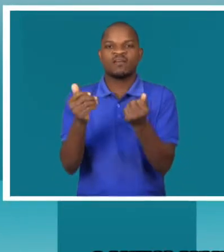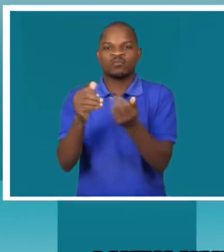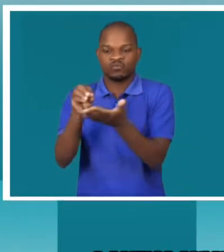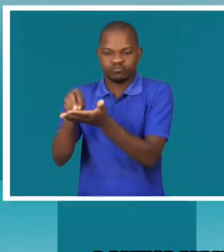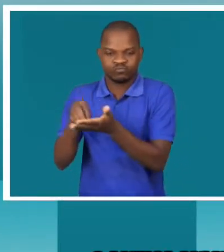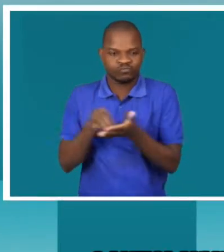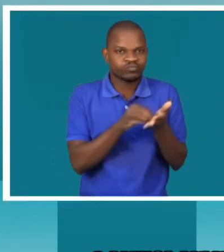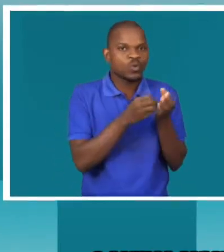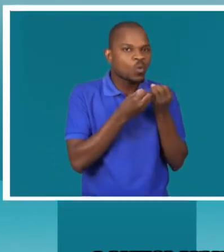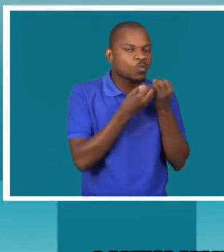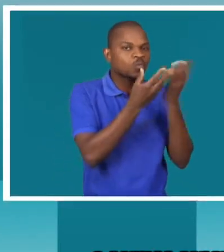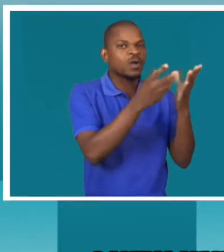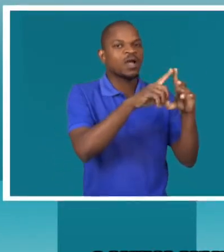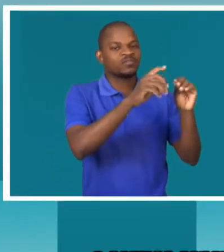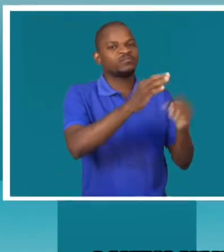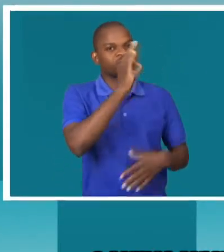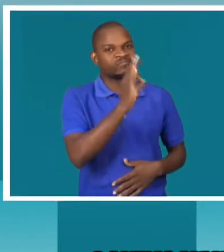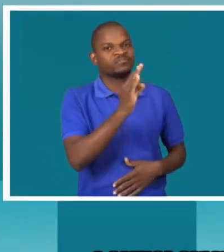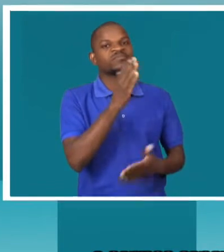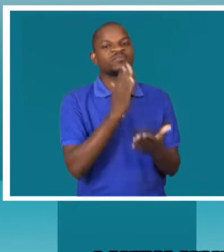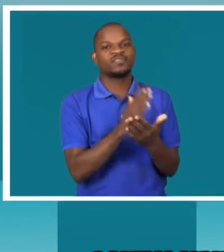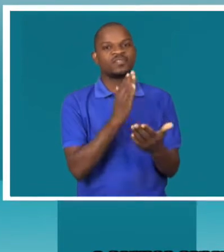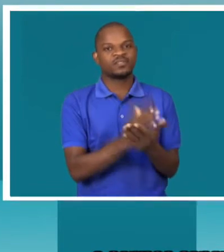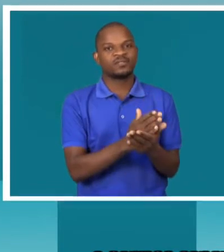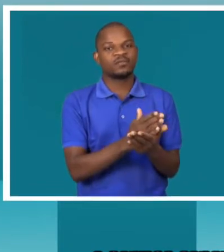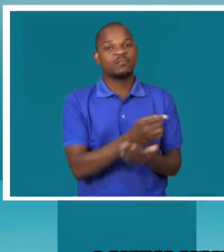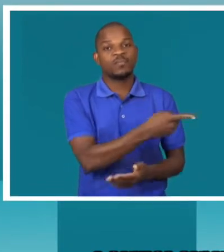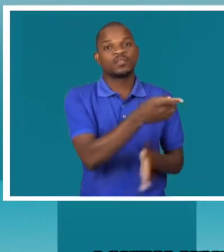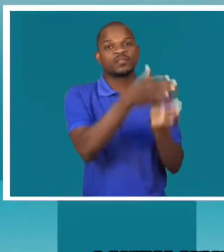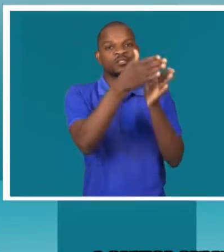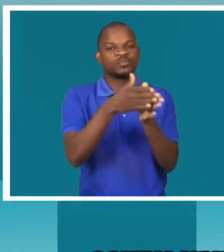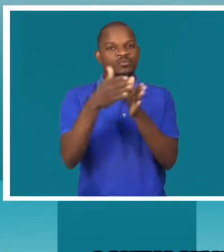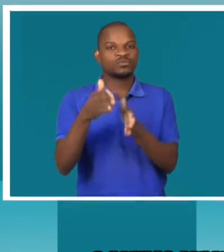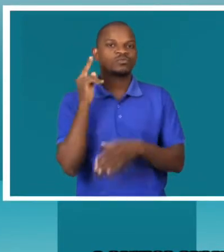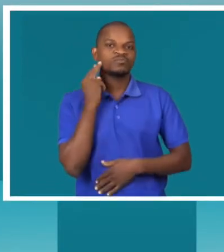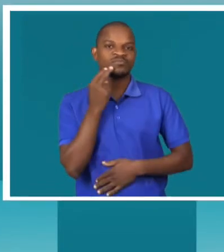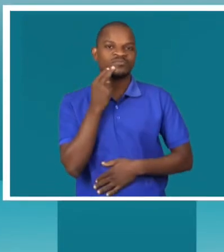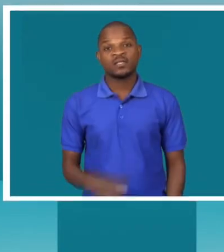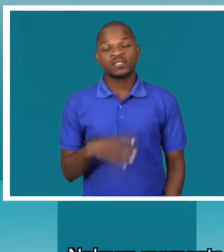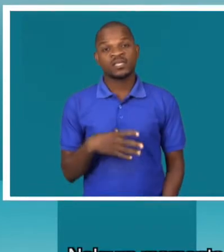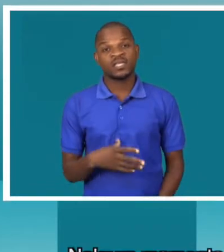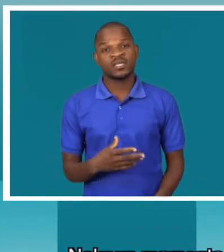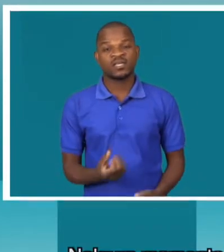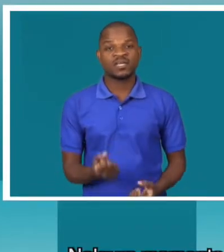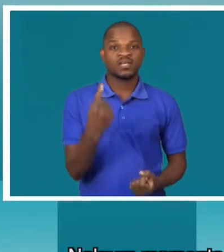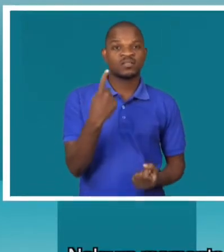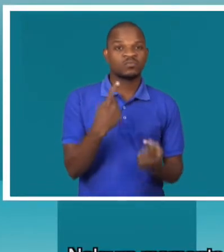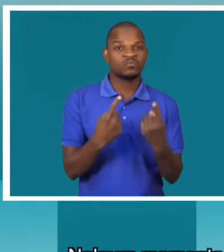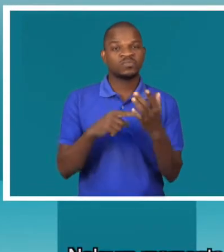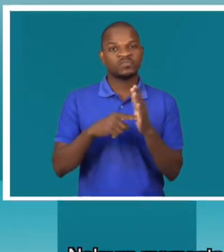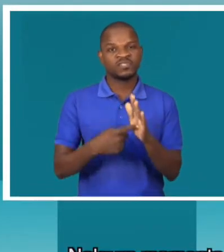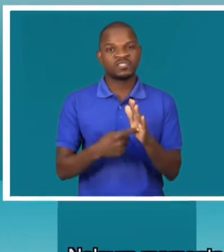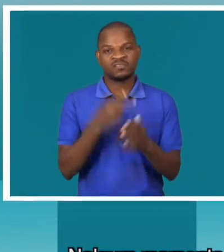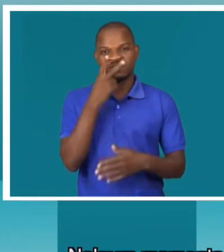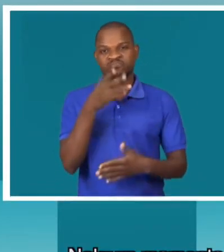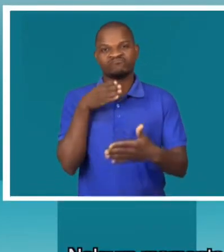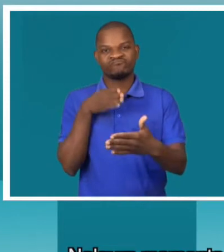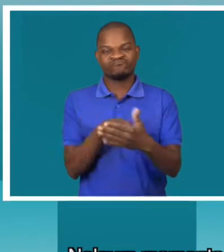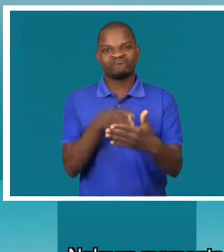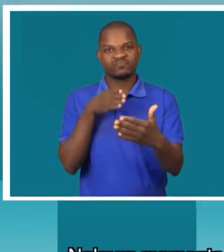transmitir essa mensagem de forma fiel às pessoas que muito bem necessitam. Em algum momento, encontramos uma